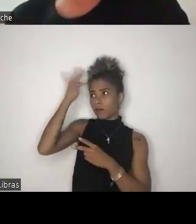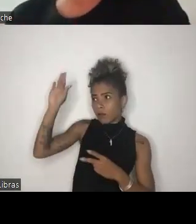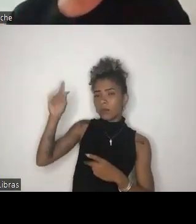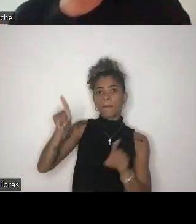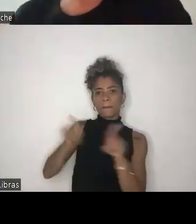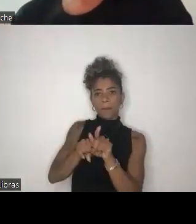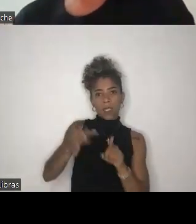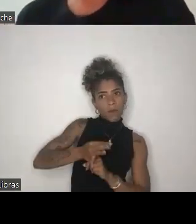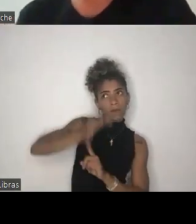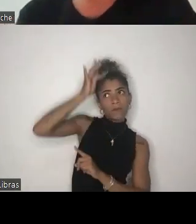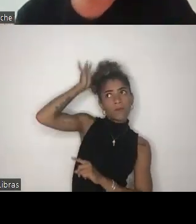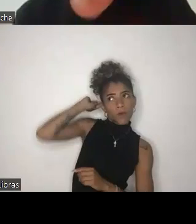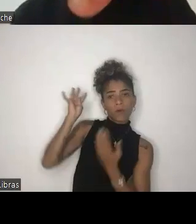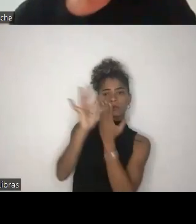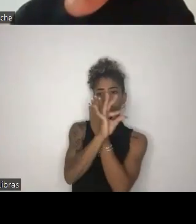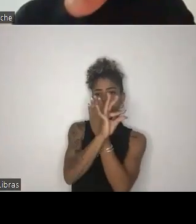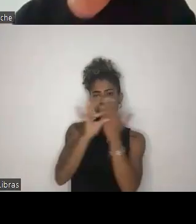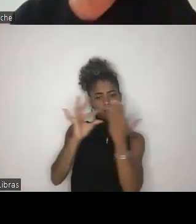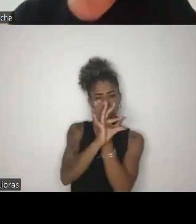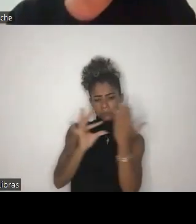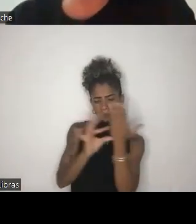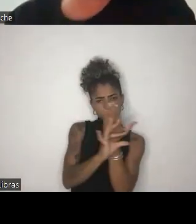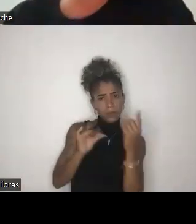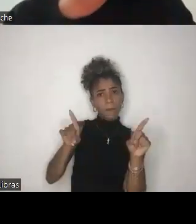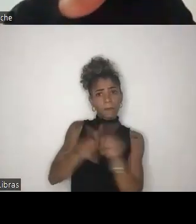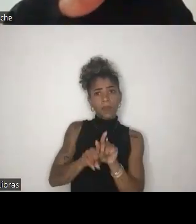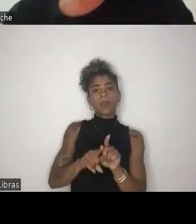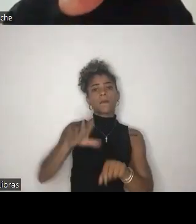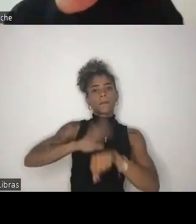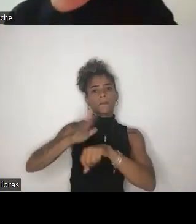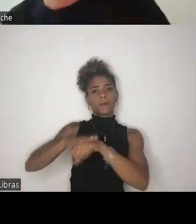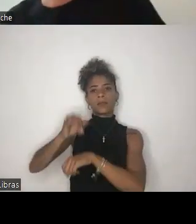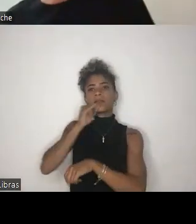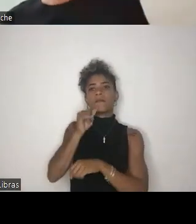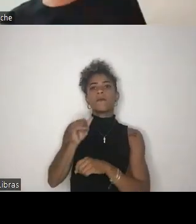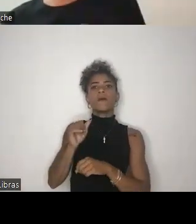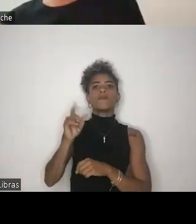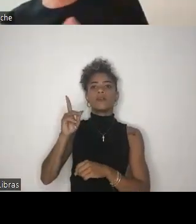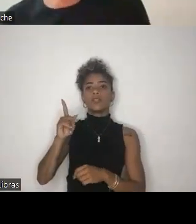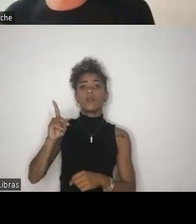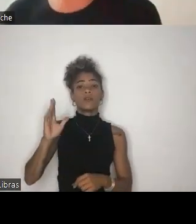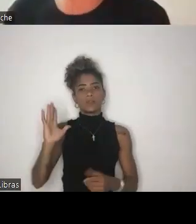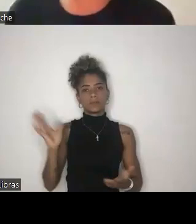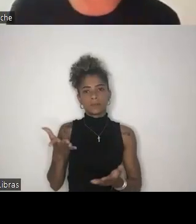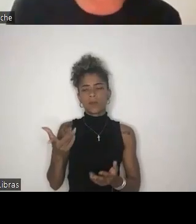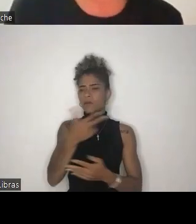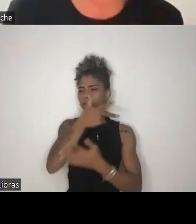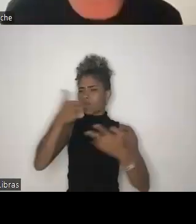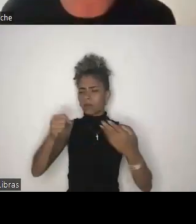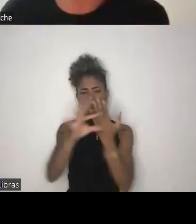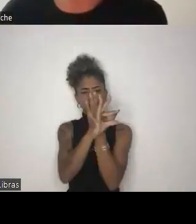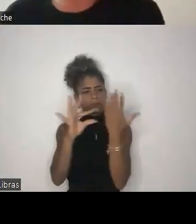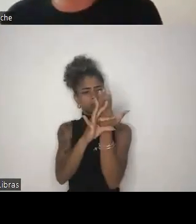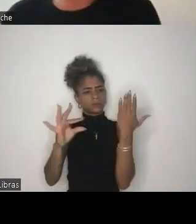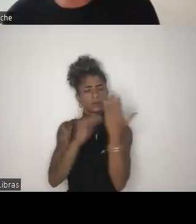da psicanálise tem um ente o ente do sujeito do Kant então assim a gente cria eu comecei a